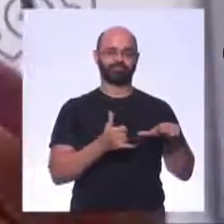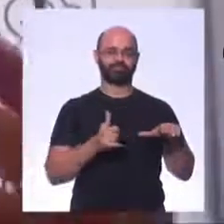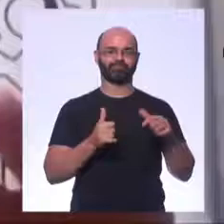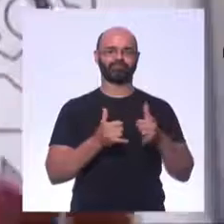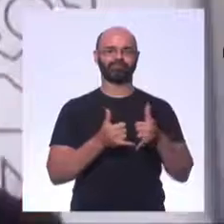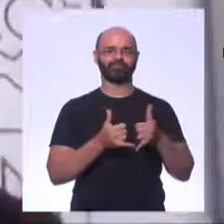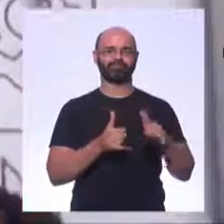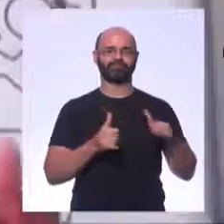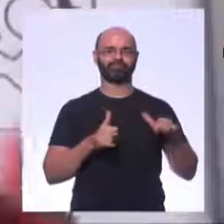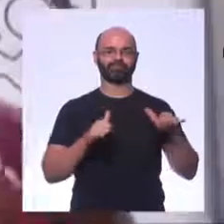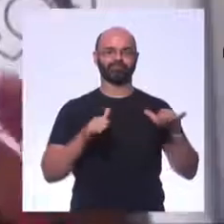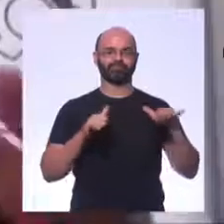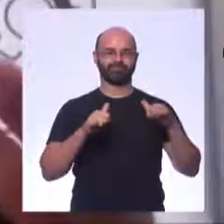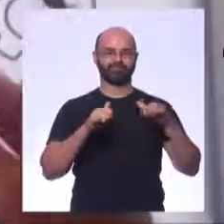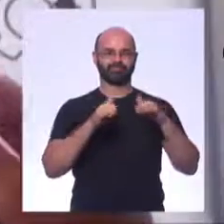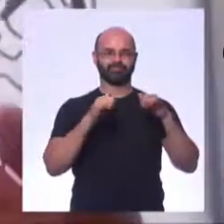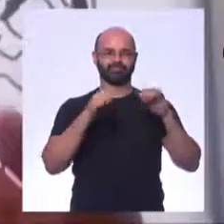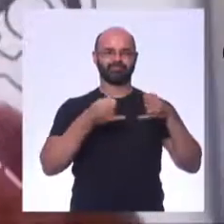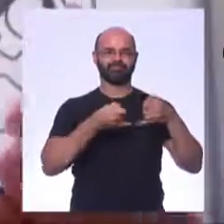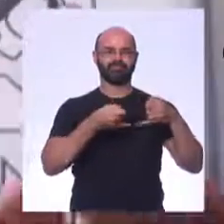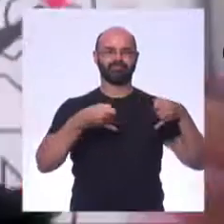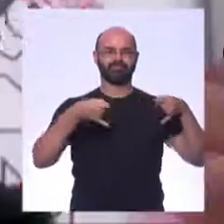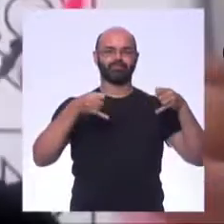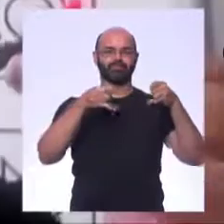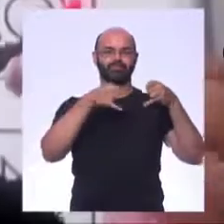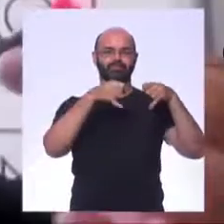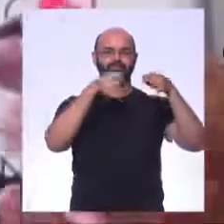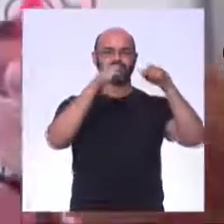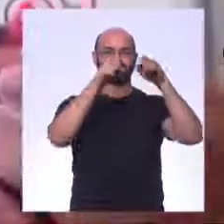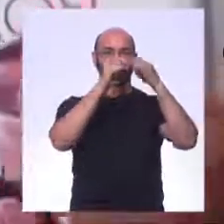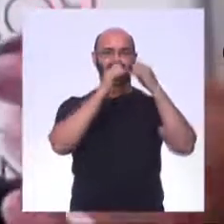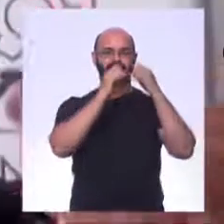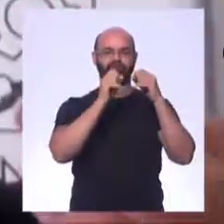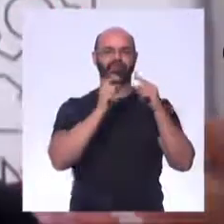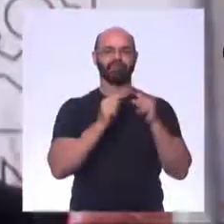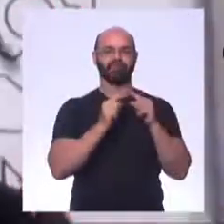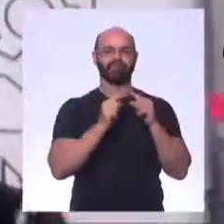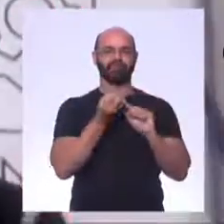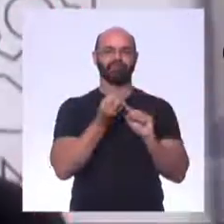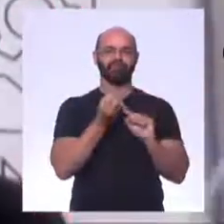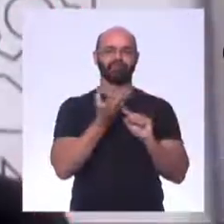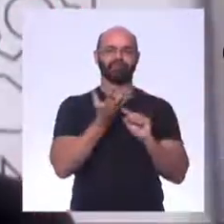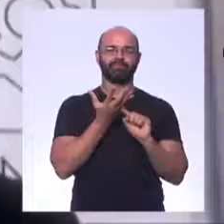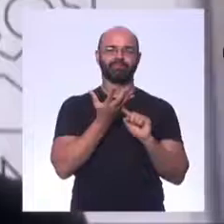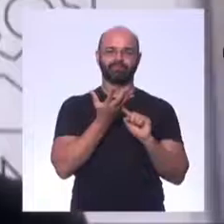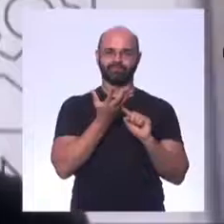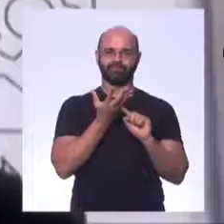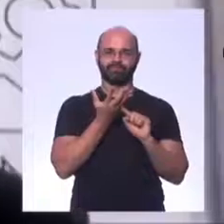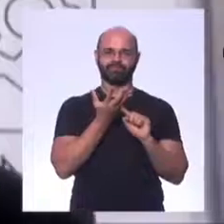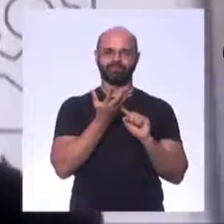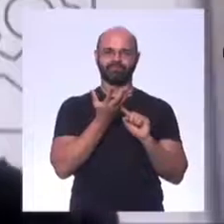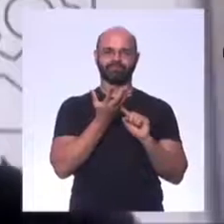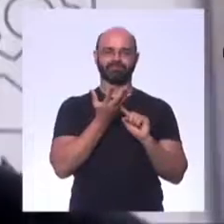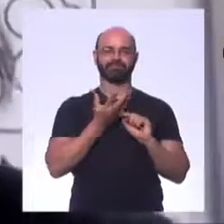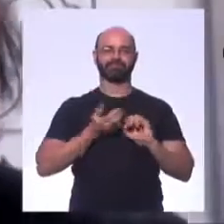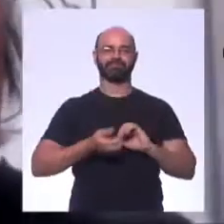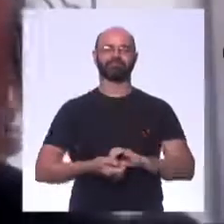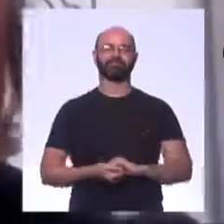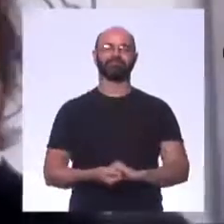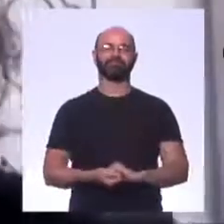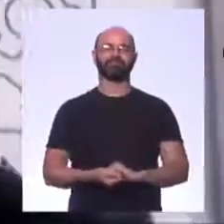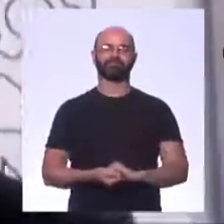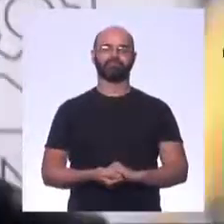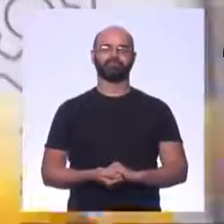os fios condutores, que são esses fios de jumper, e ele acende o LED. Uma outra fonte de